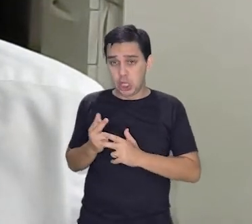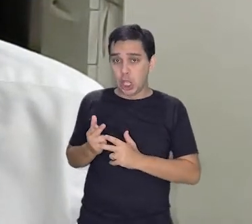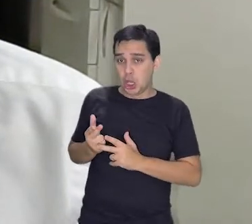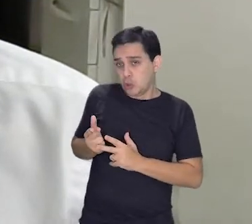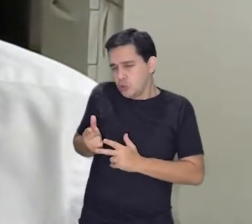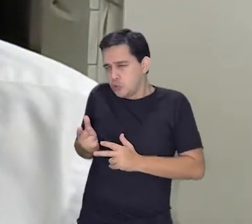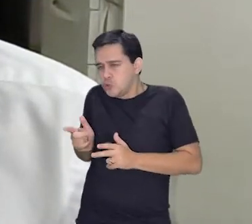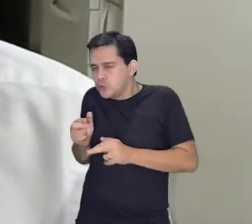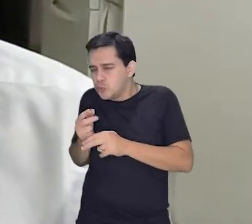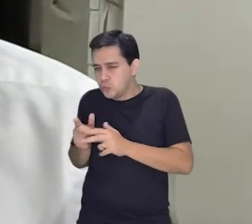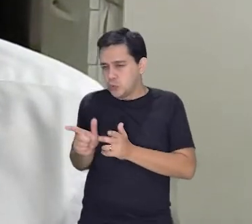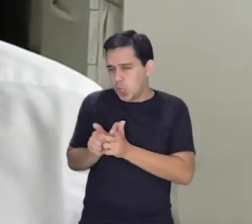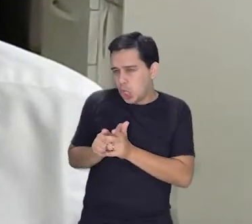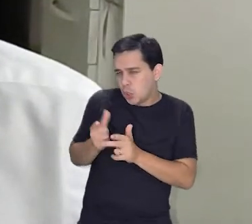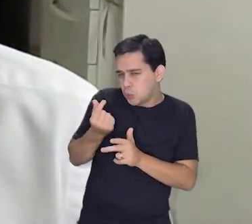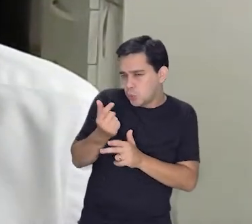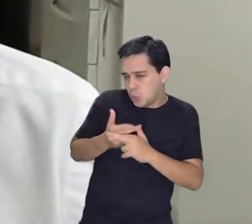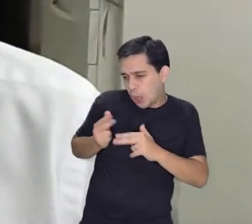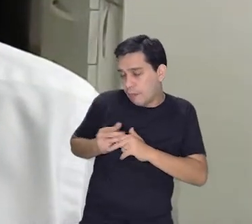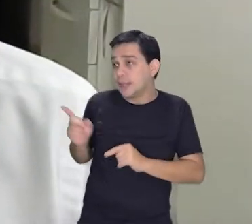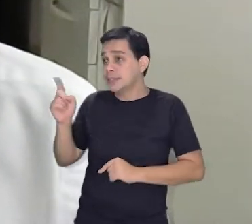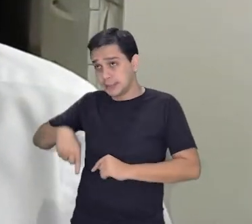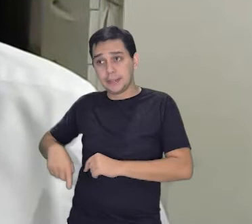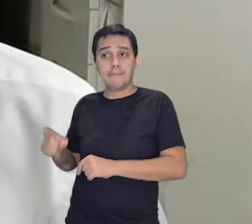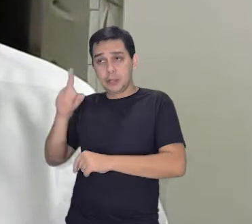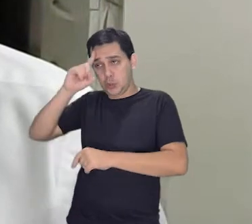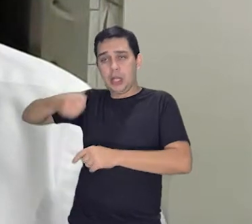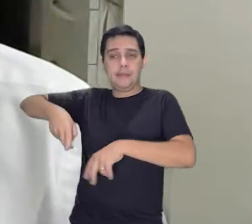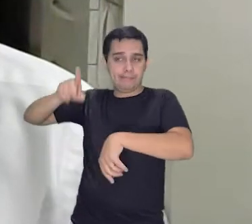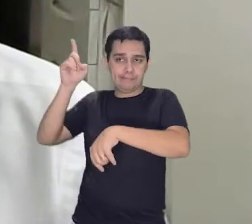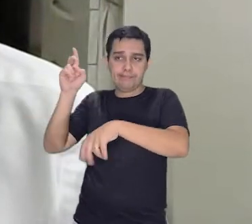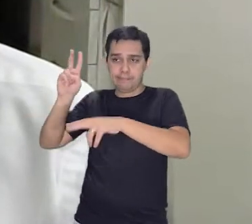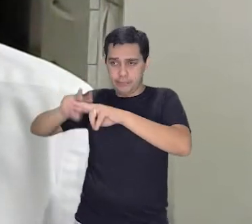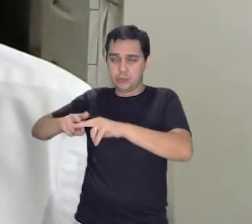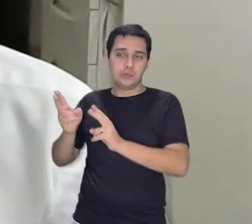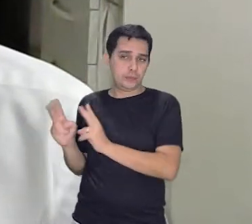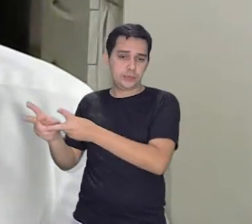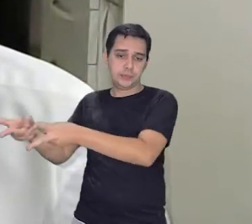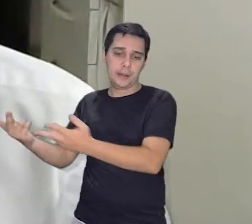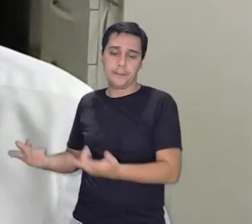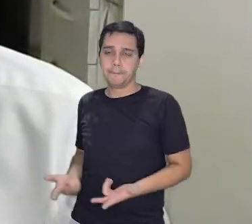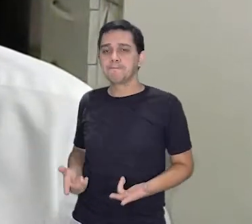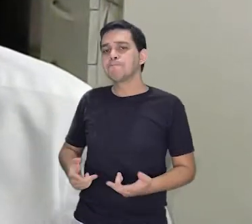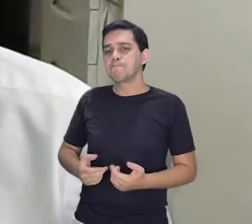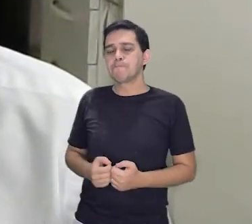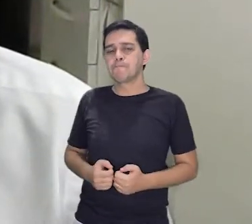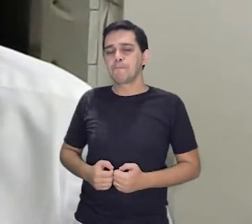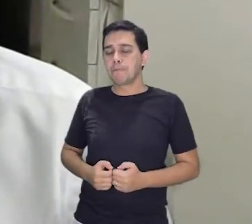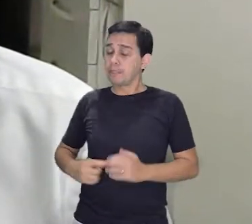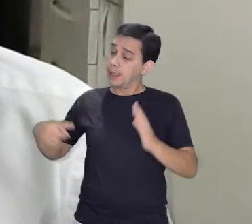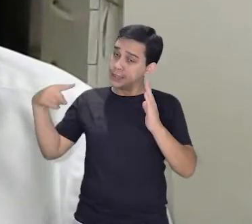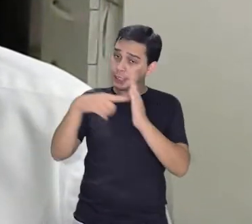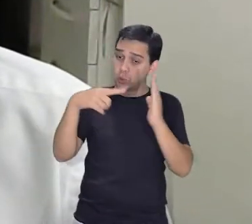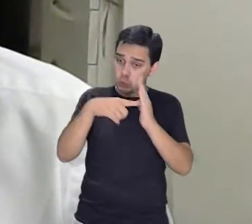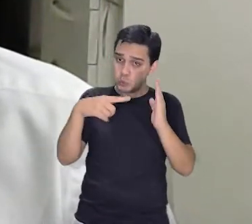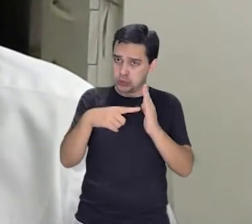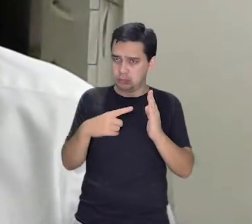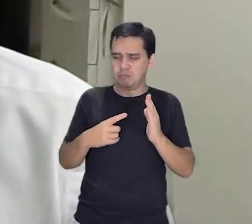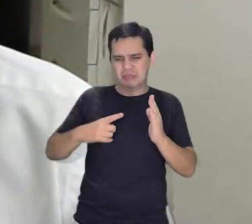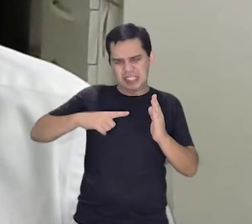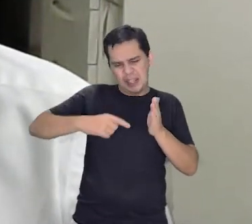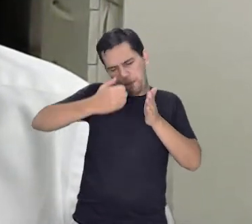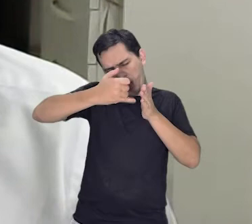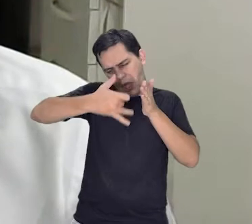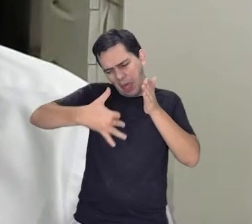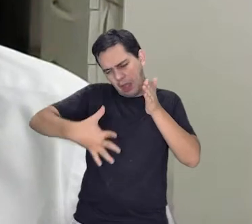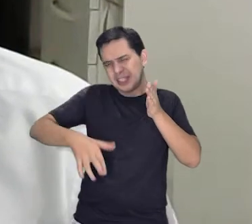segue preso também por esse processo. Basicamente, a denúncia ela apontou uma série de atos de lavagem de dinheiro